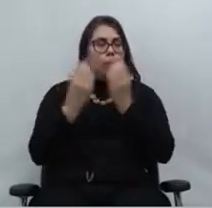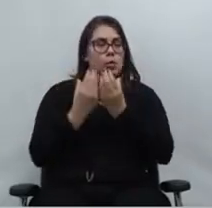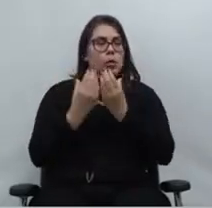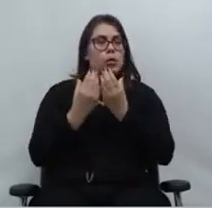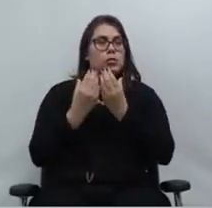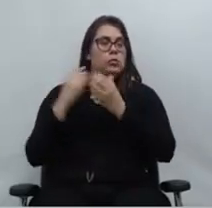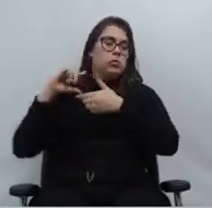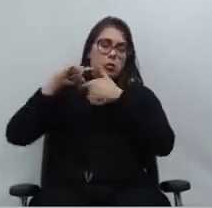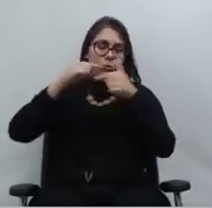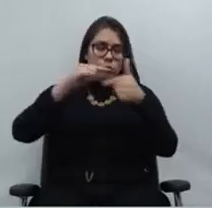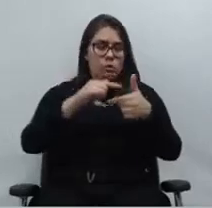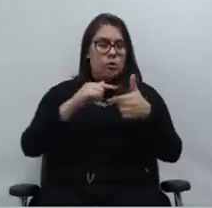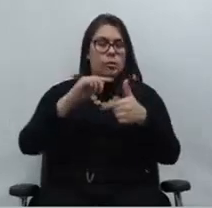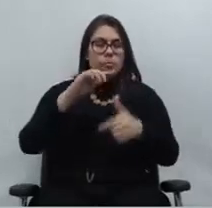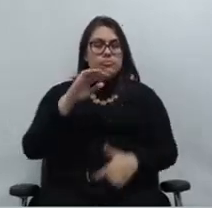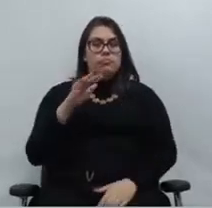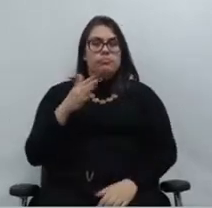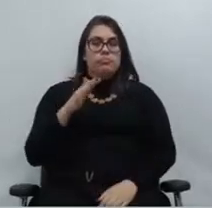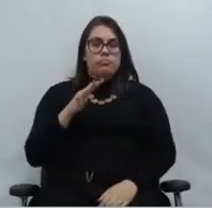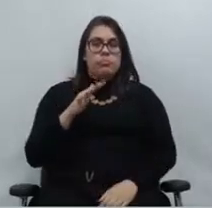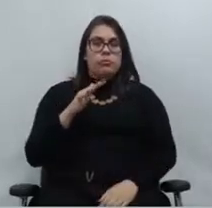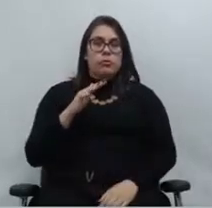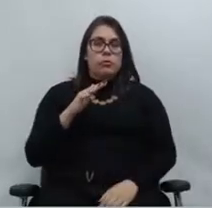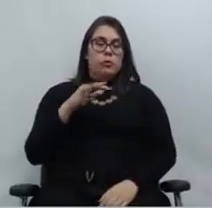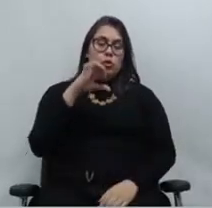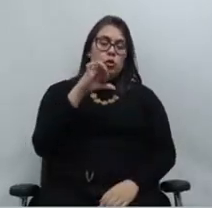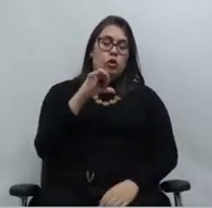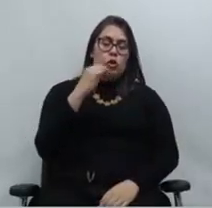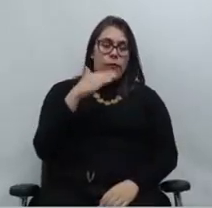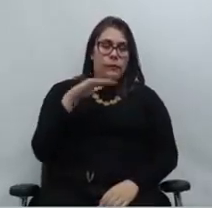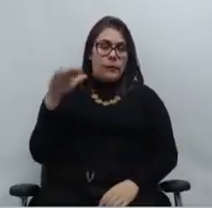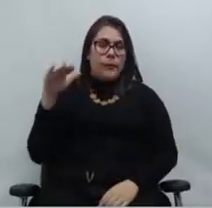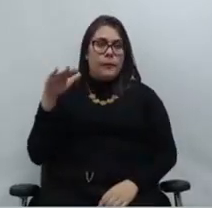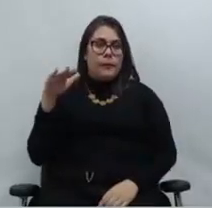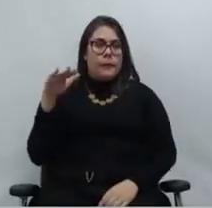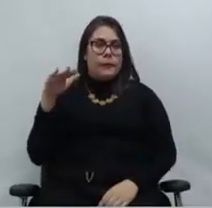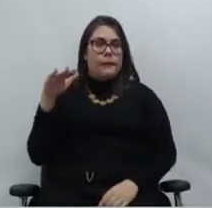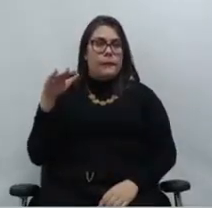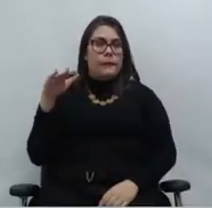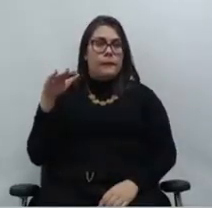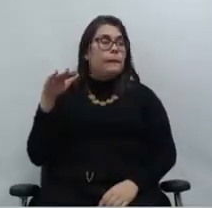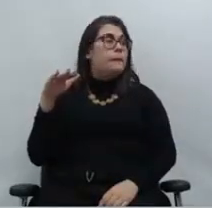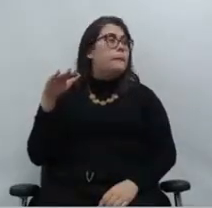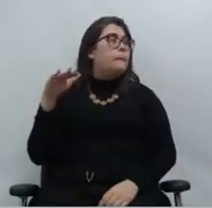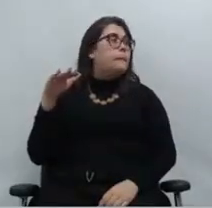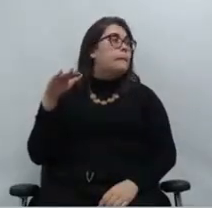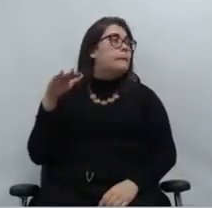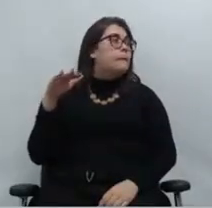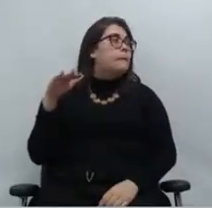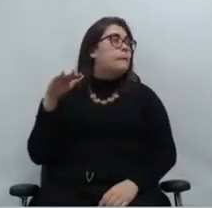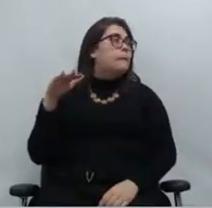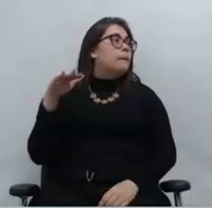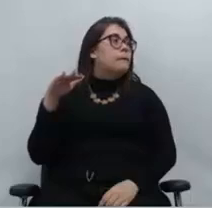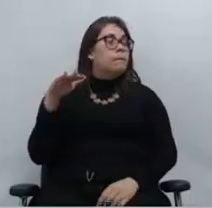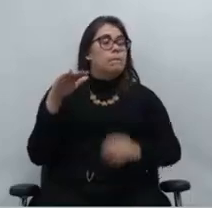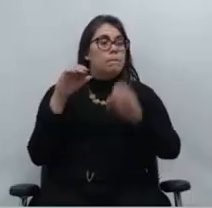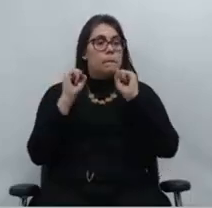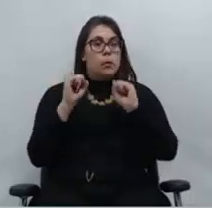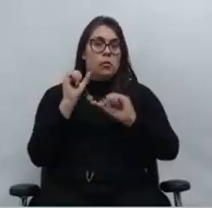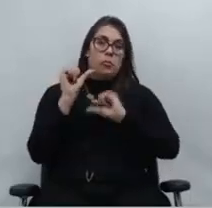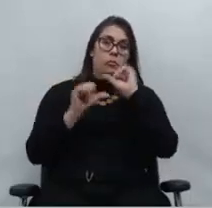A previsão aqui, em princípio, de início da sessão às 9h30, sempre possível de que façamos qualquer tipo